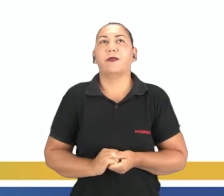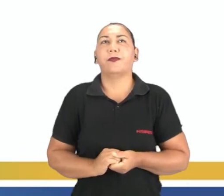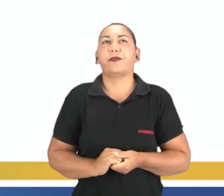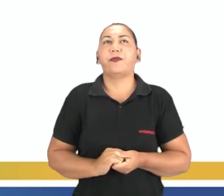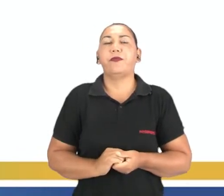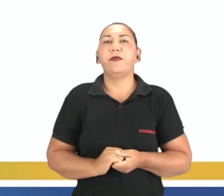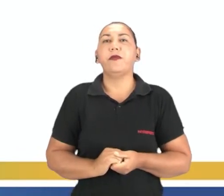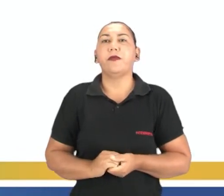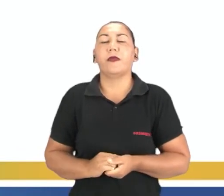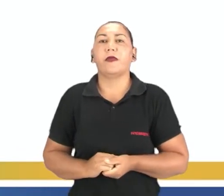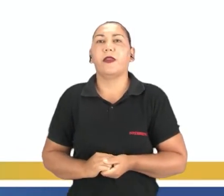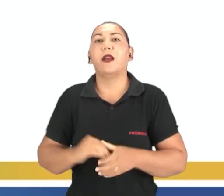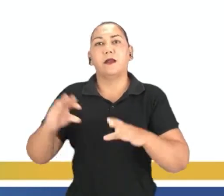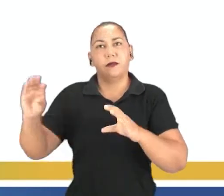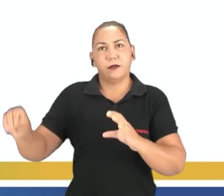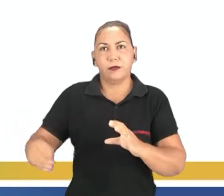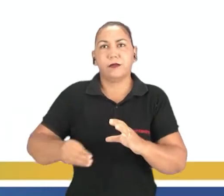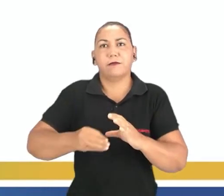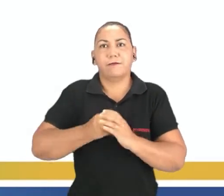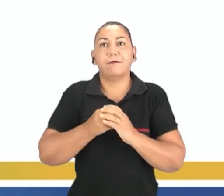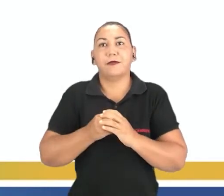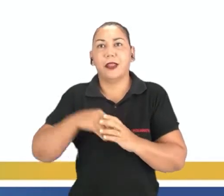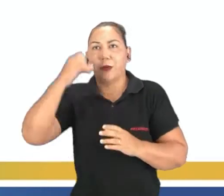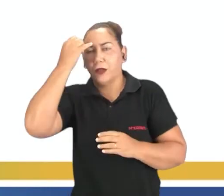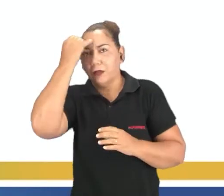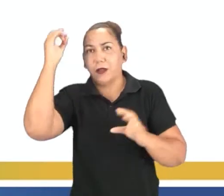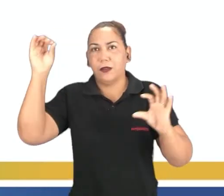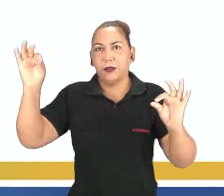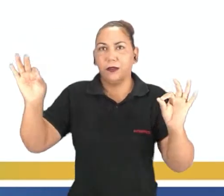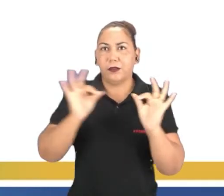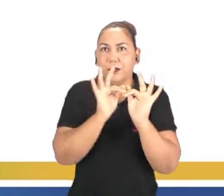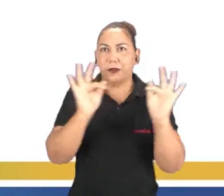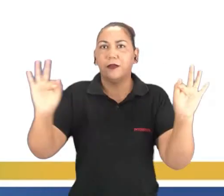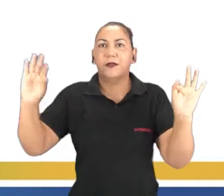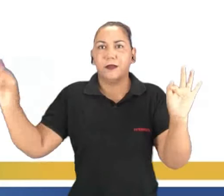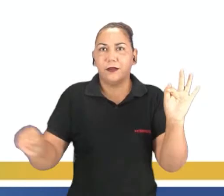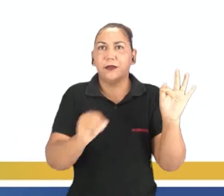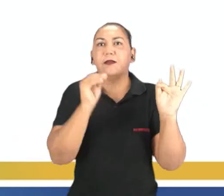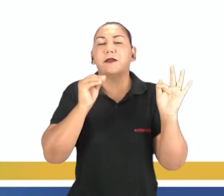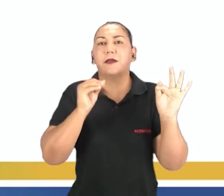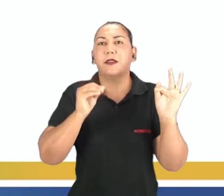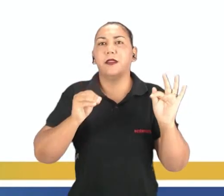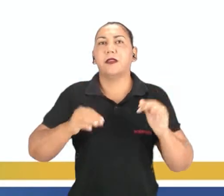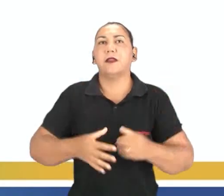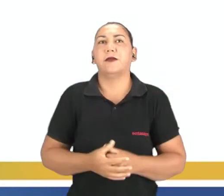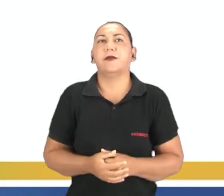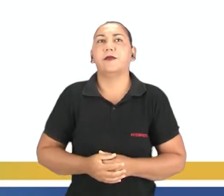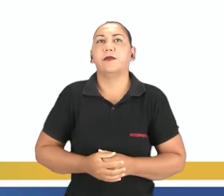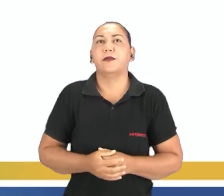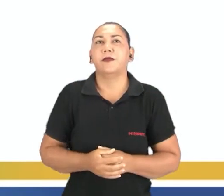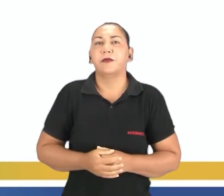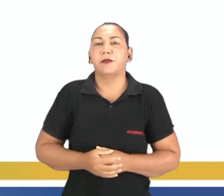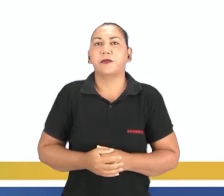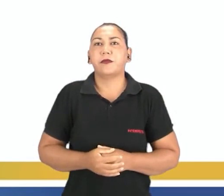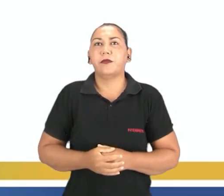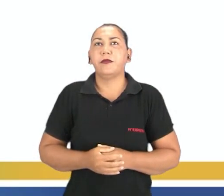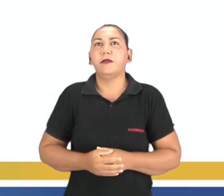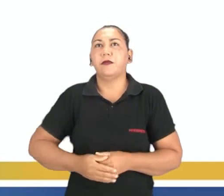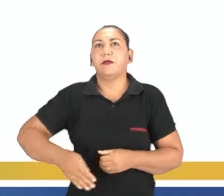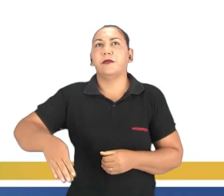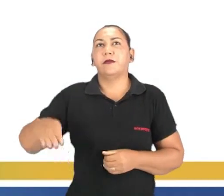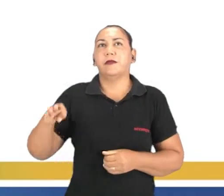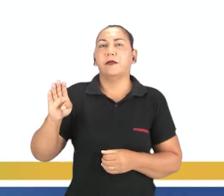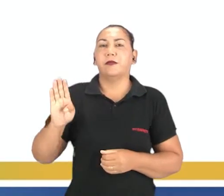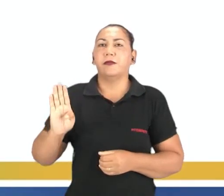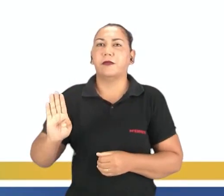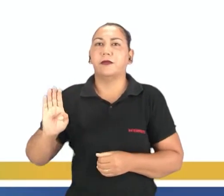significa we. Você vai adicionar uma ideia à outra. E na última, because é explicativa. Lembra que because é aquele porquê